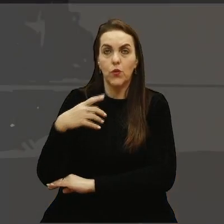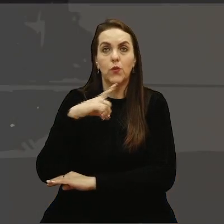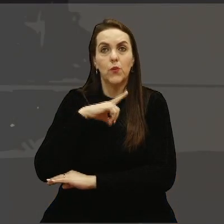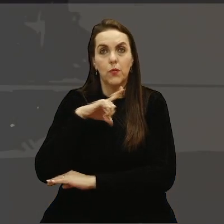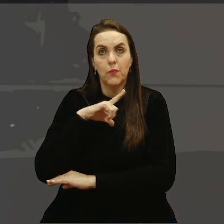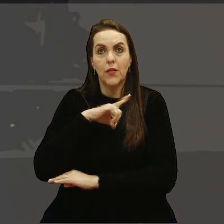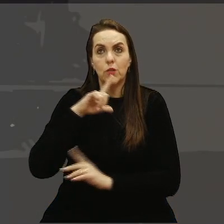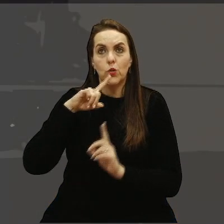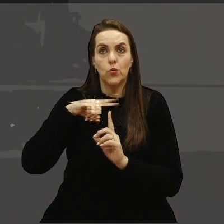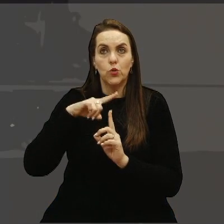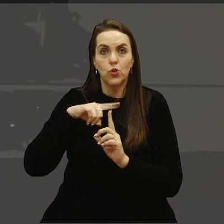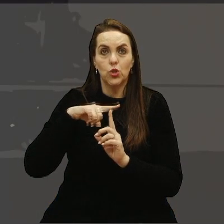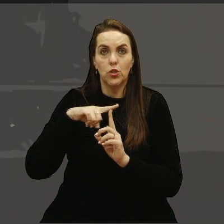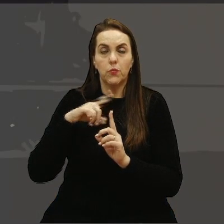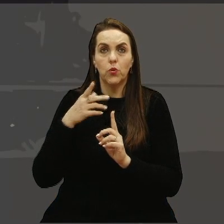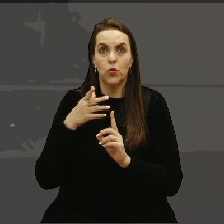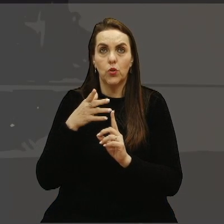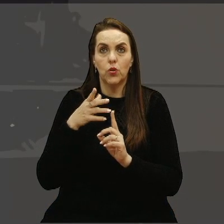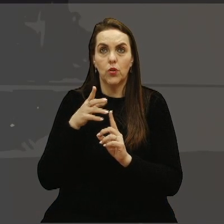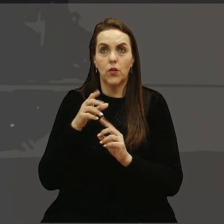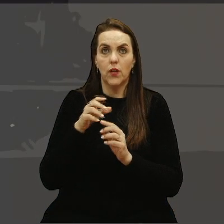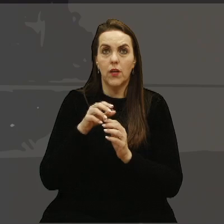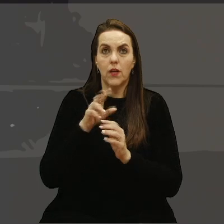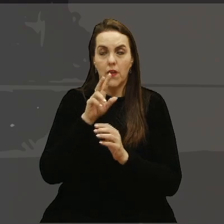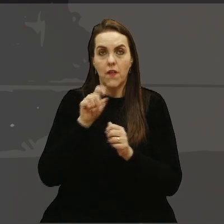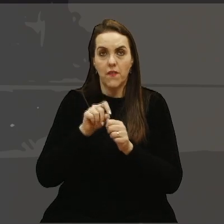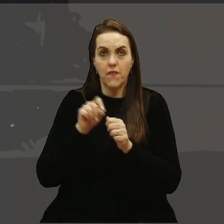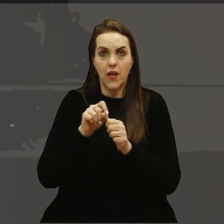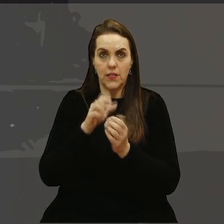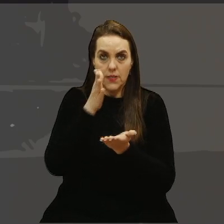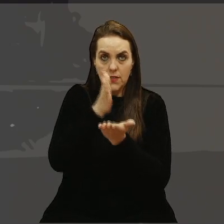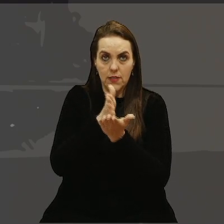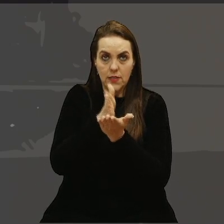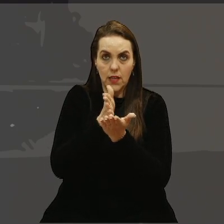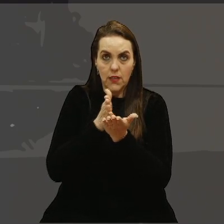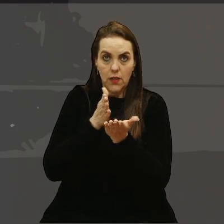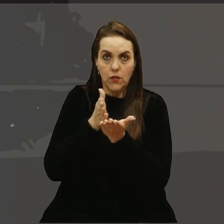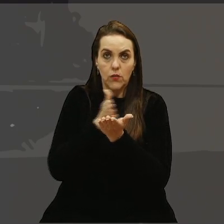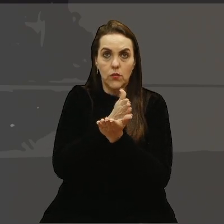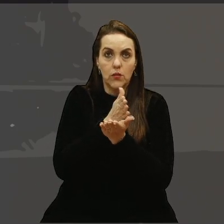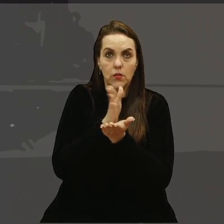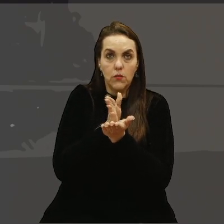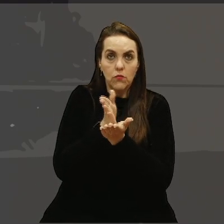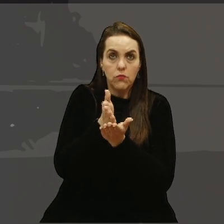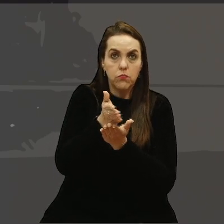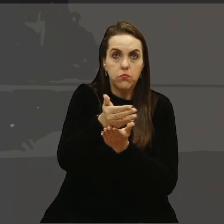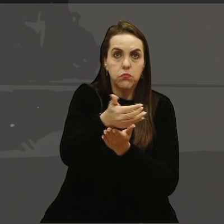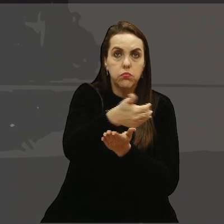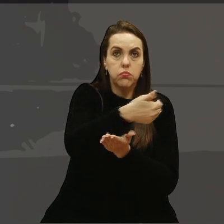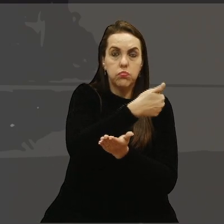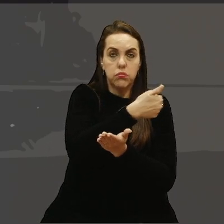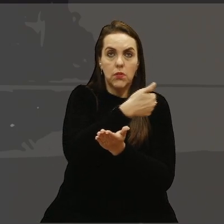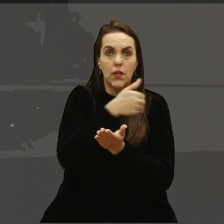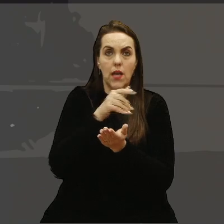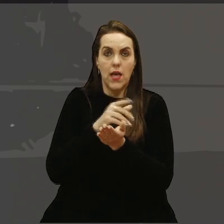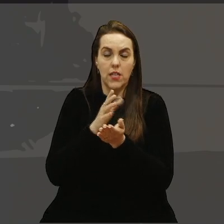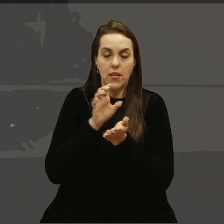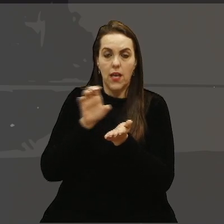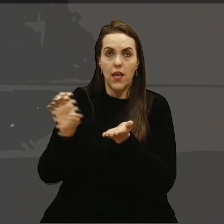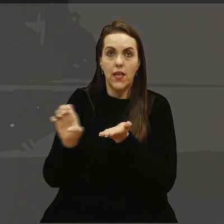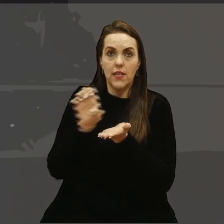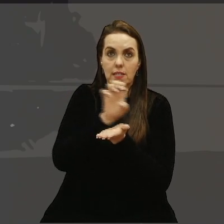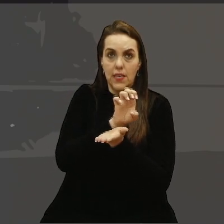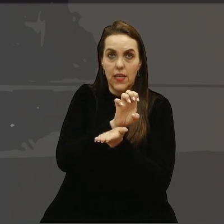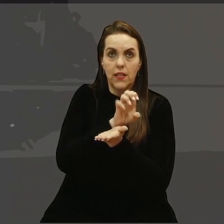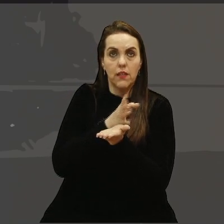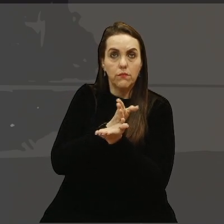de retorno que você realiza no eixo central, né? Um retorno semicircular. Você já entra na faixa da esquerda,